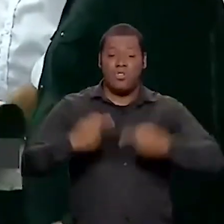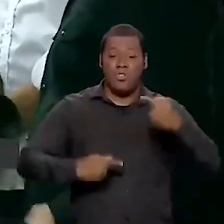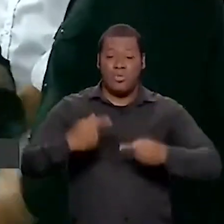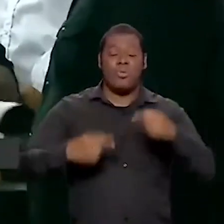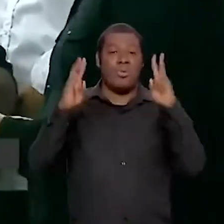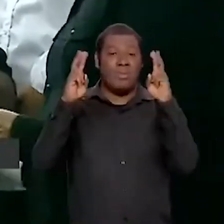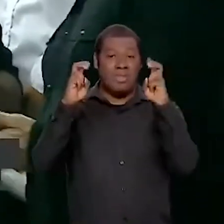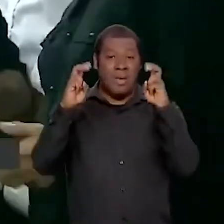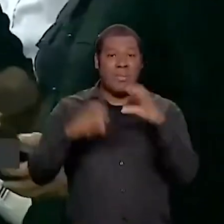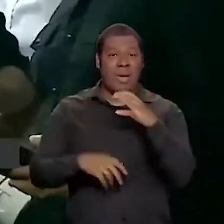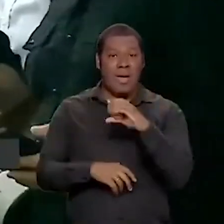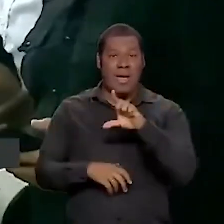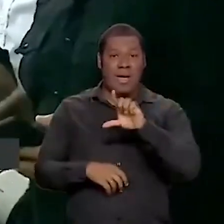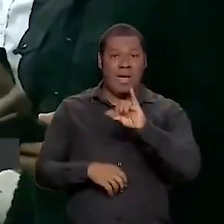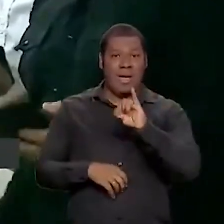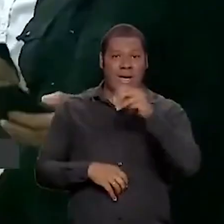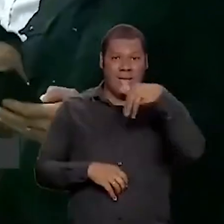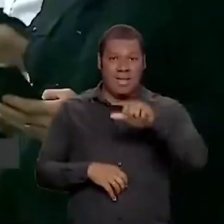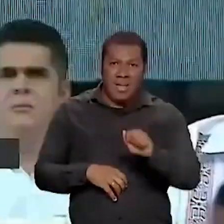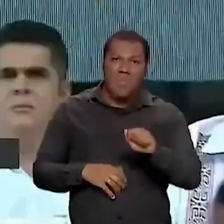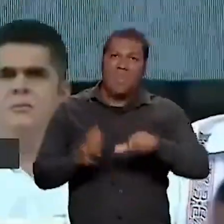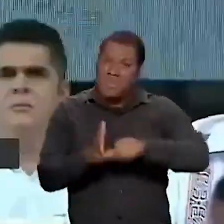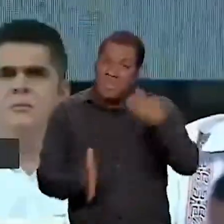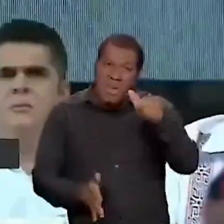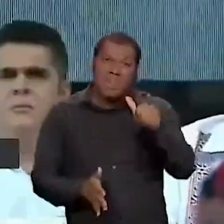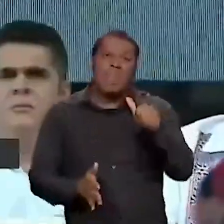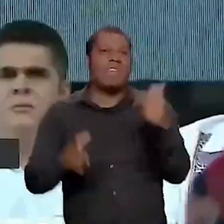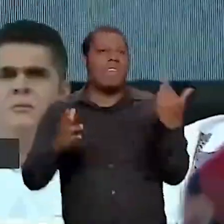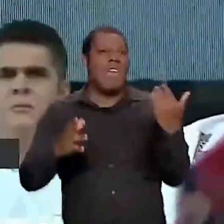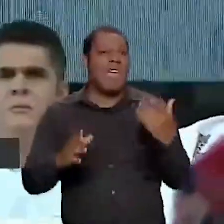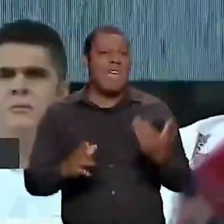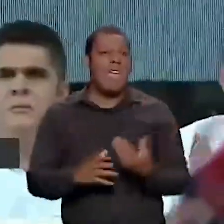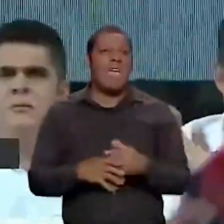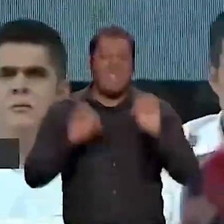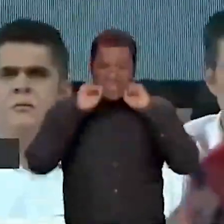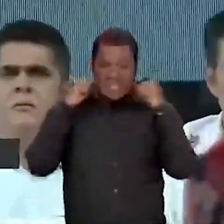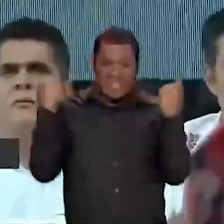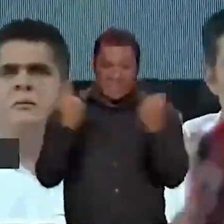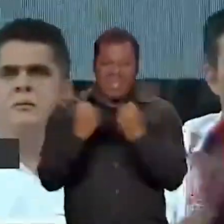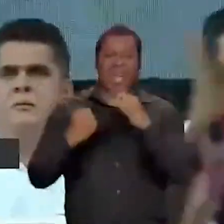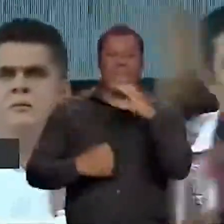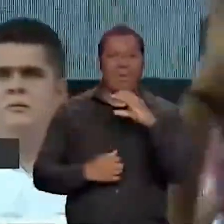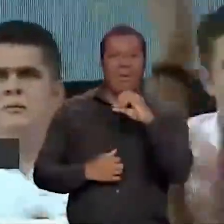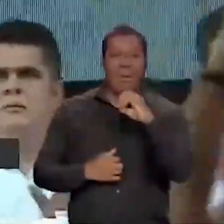chamada COP, pela primeira vez no estado amazônico.